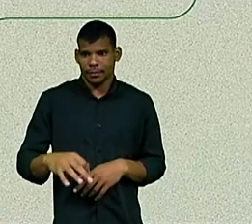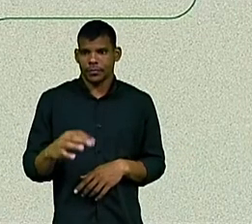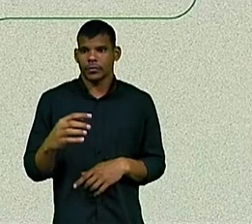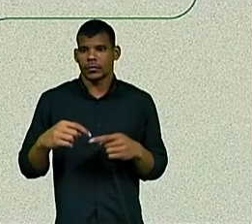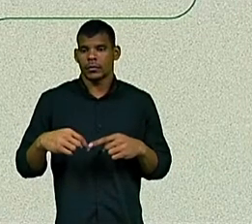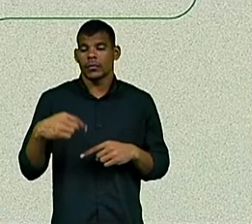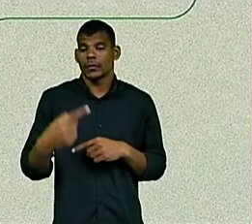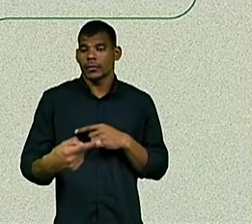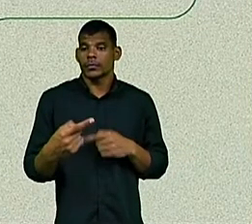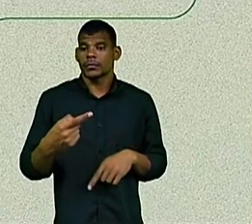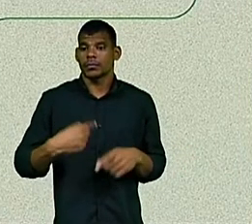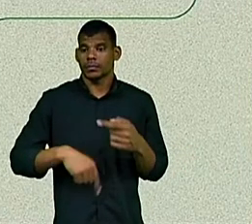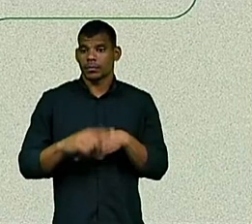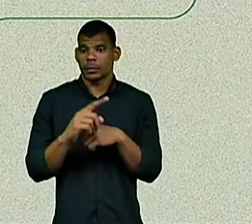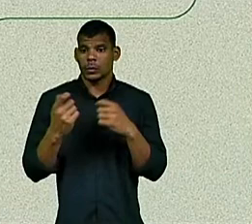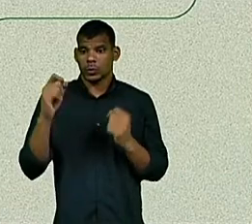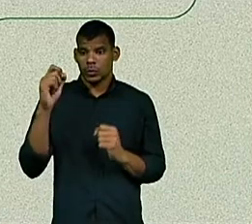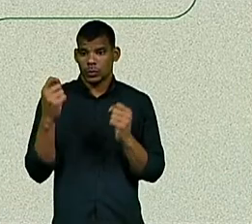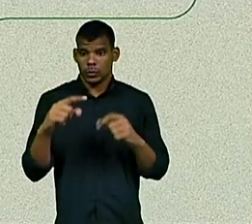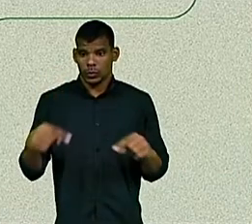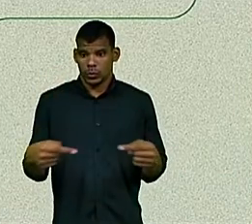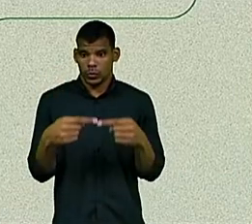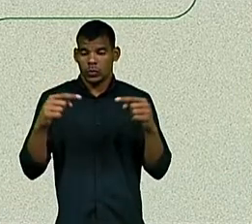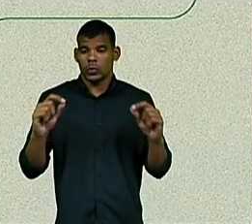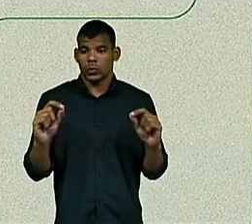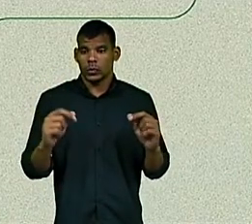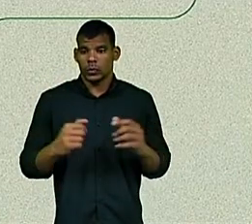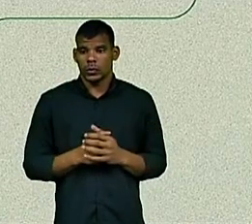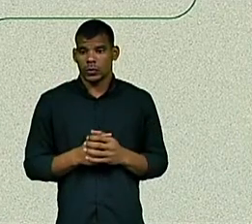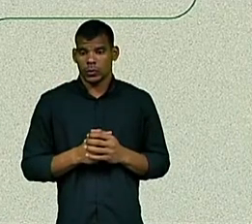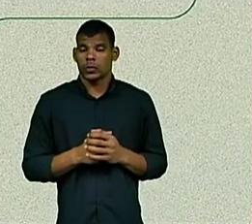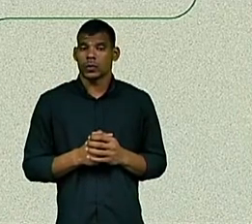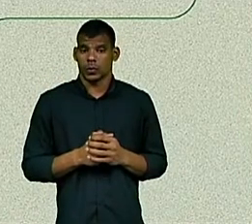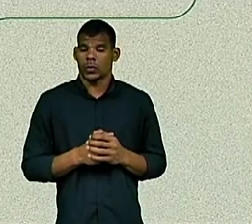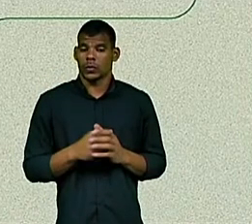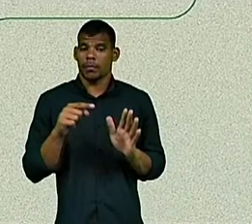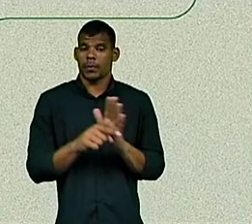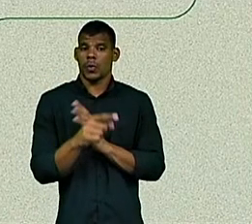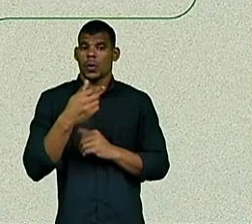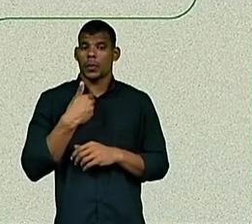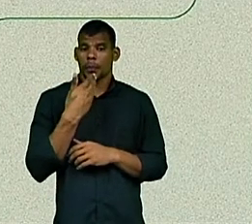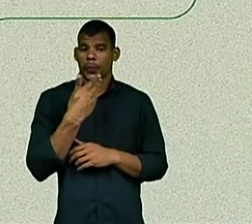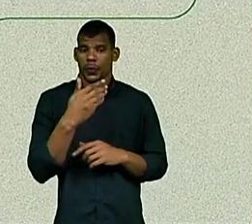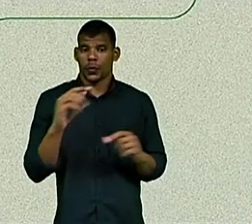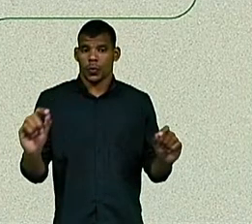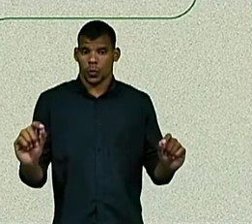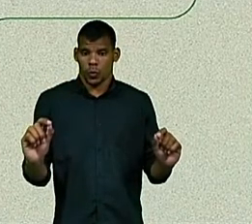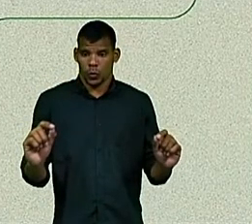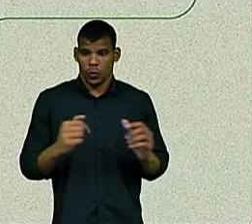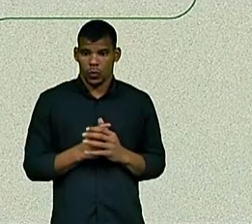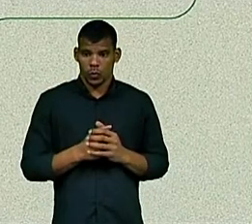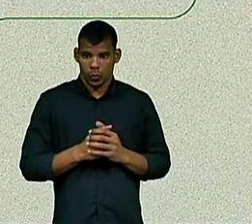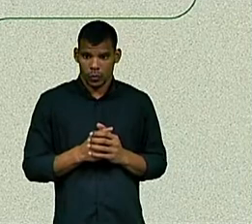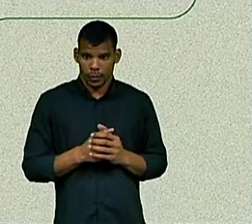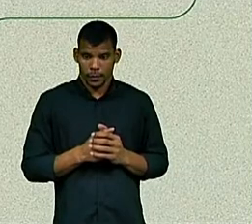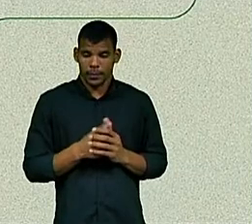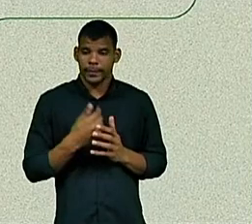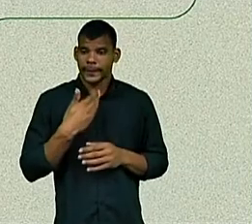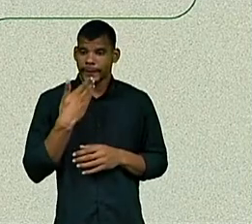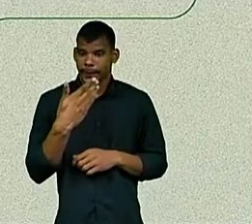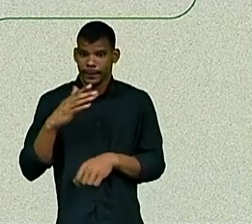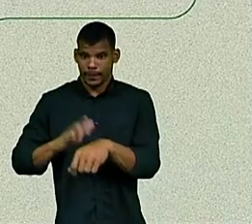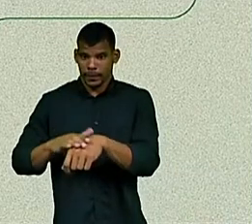Revolução Industrial as quais incluem o que é que a questão está pedindo A questão está pedindo